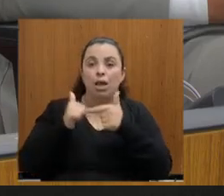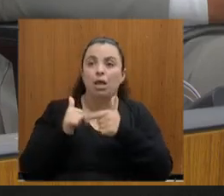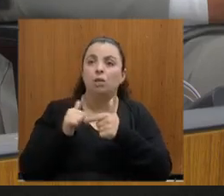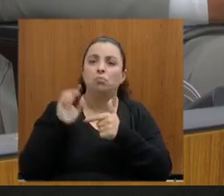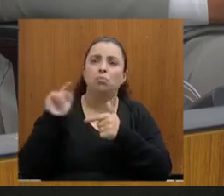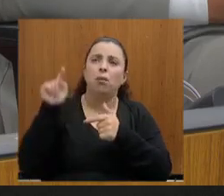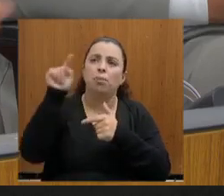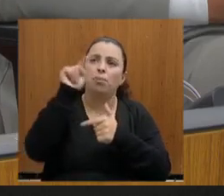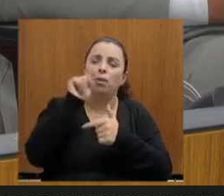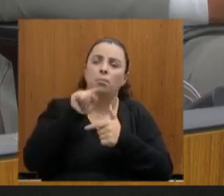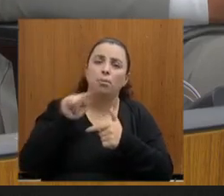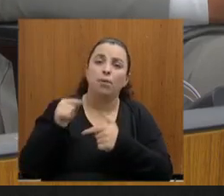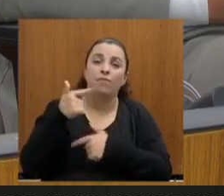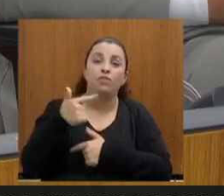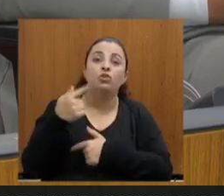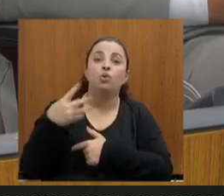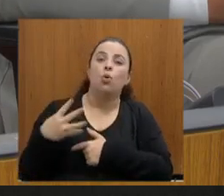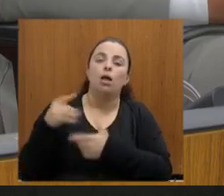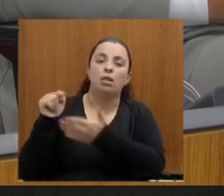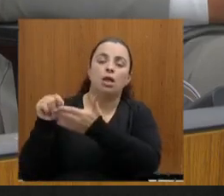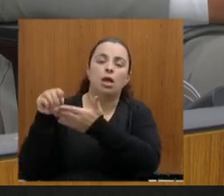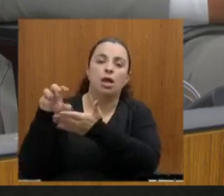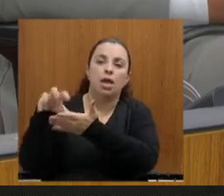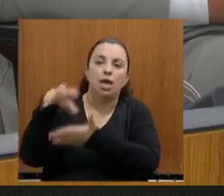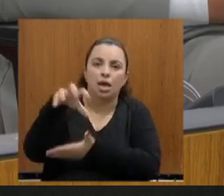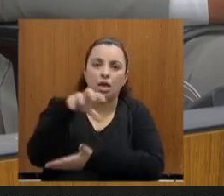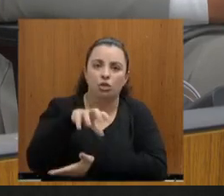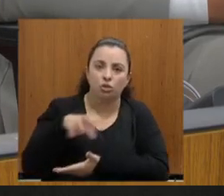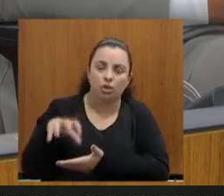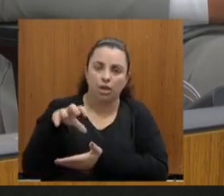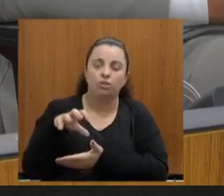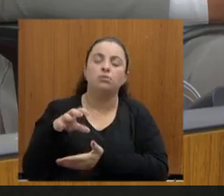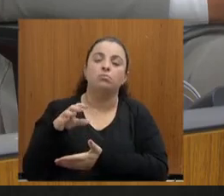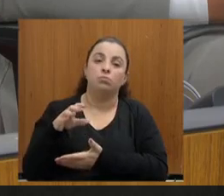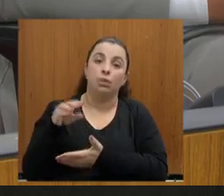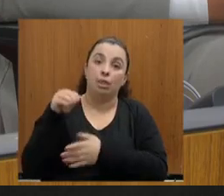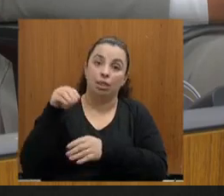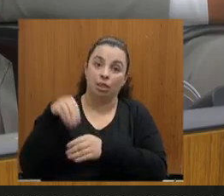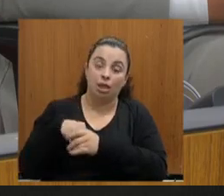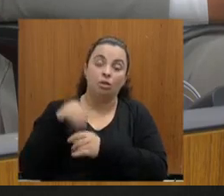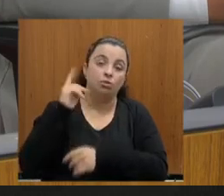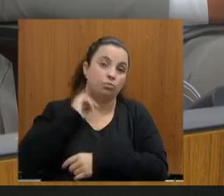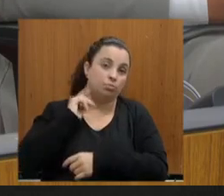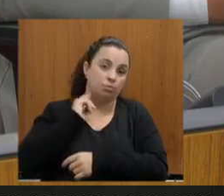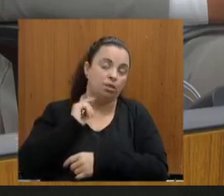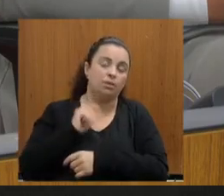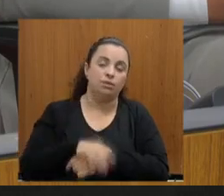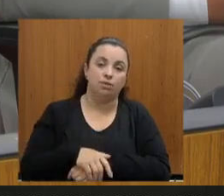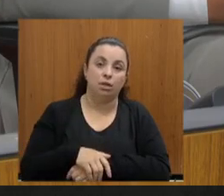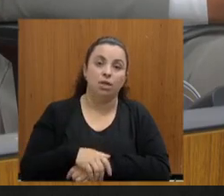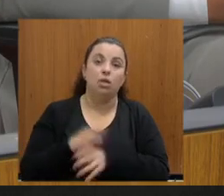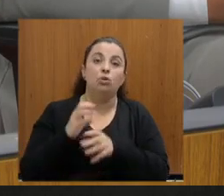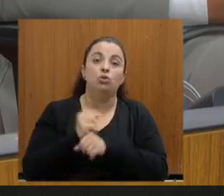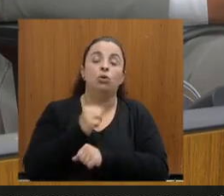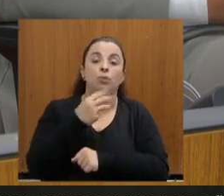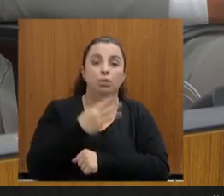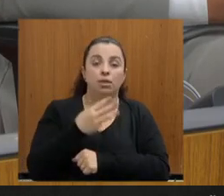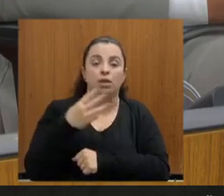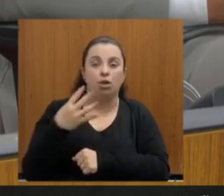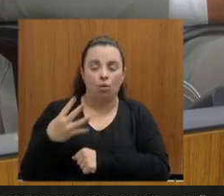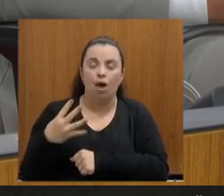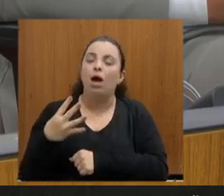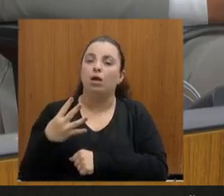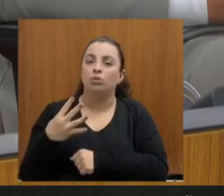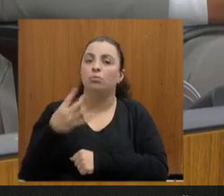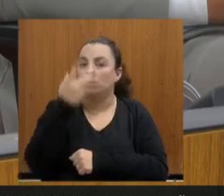este projeto efetiva e a liderança da Roberta e são 34 agentes de relacionamento